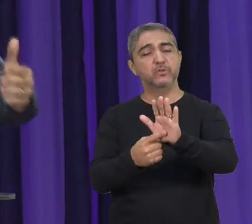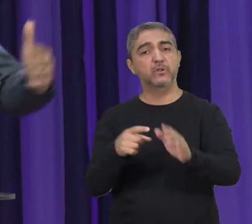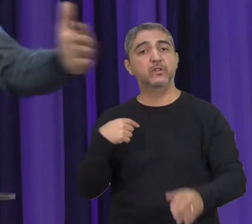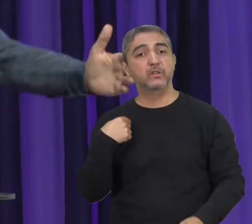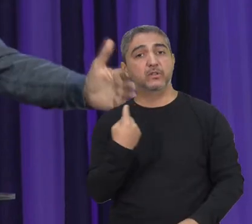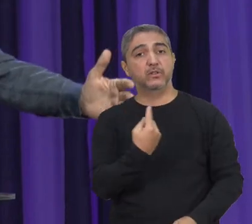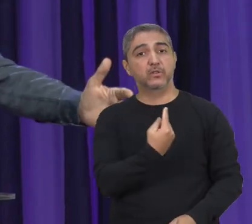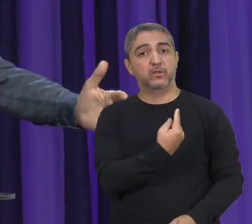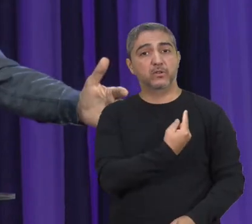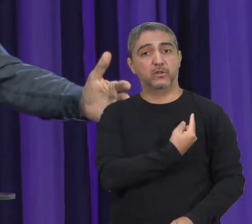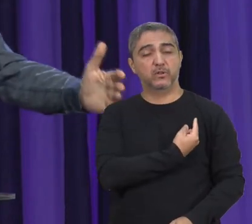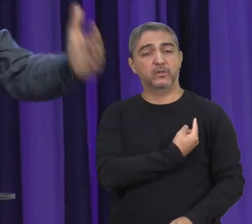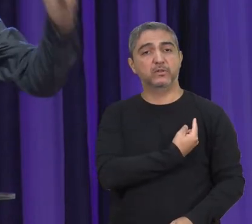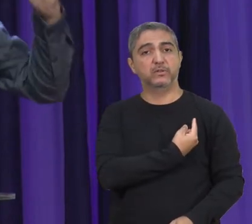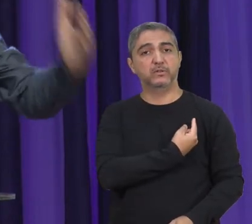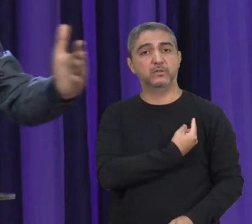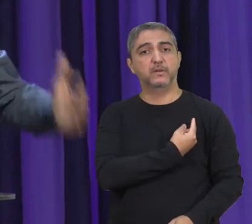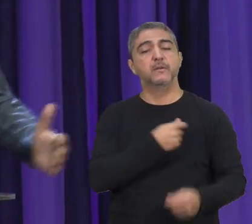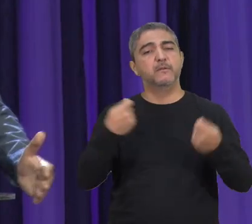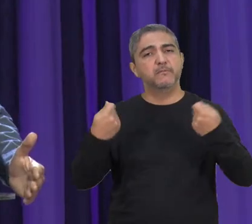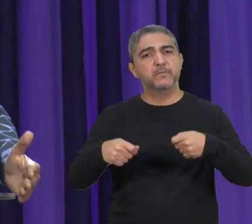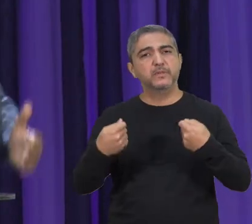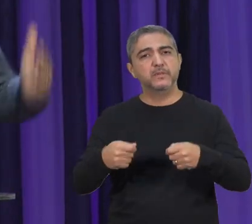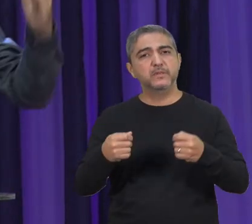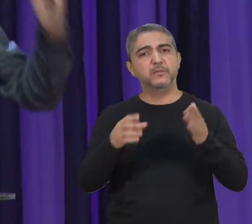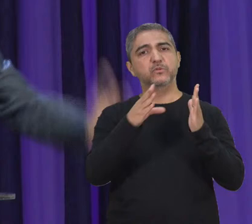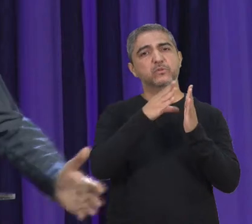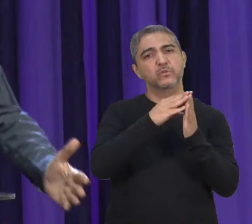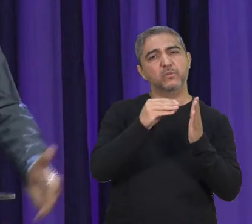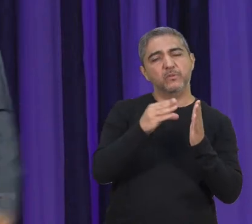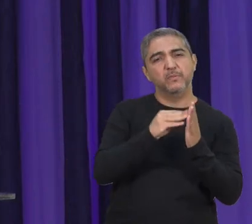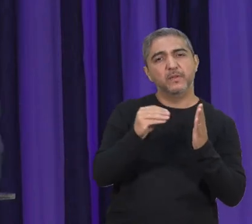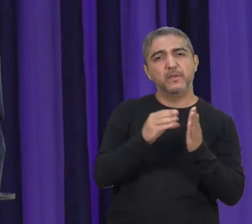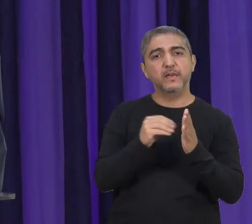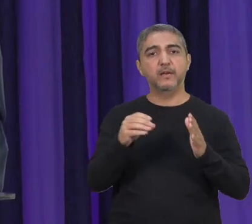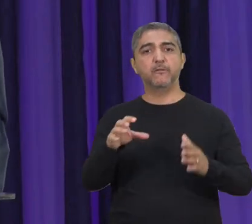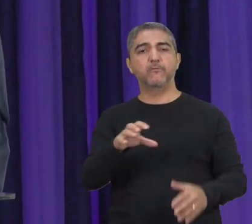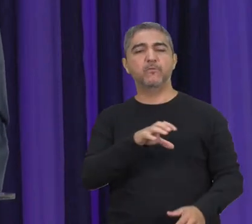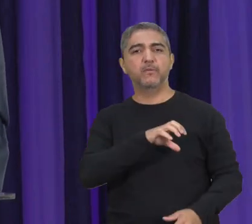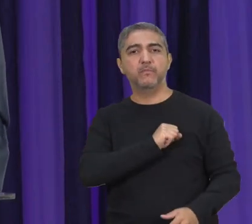o modus operandi da igreja no mundo.